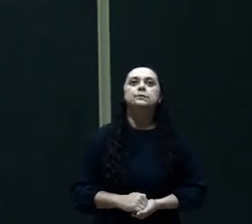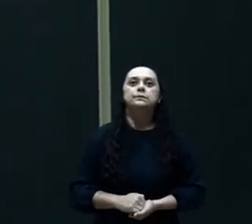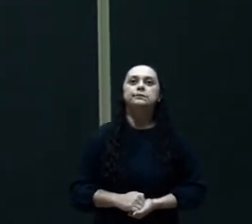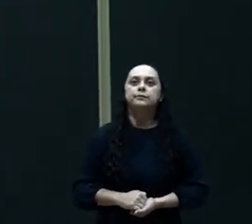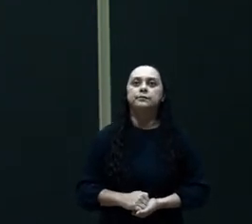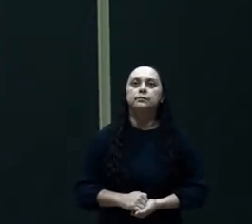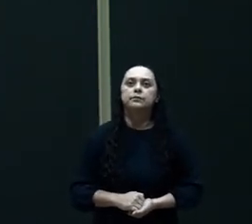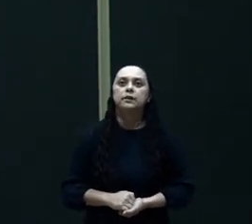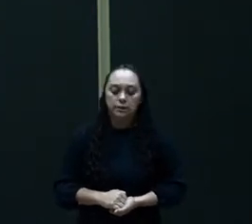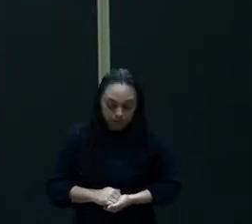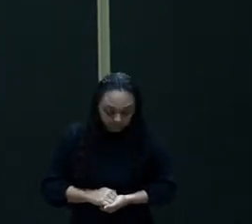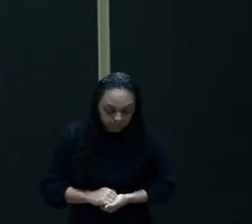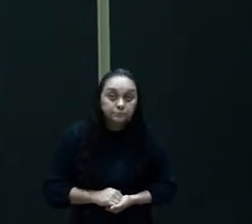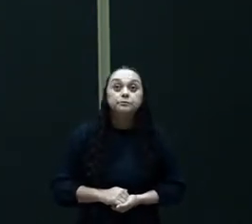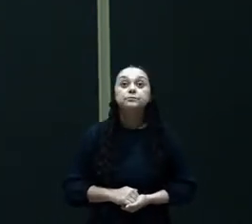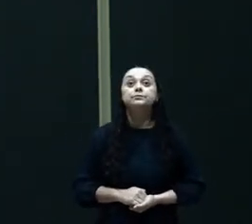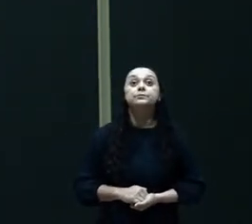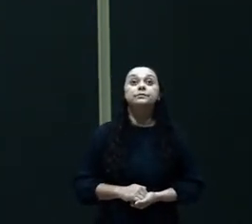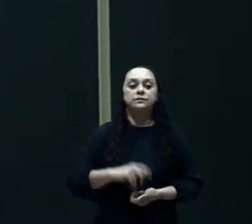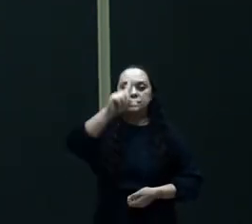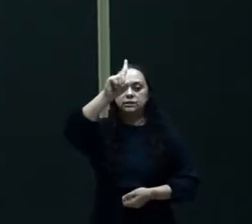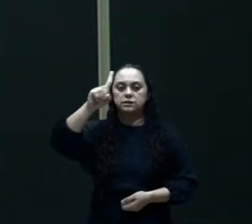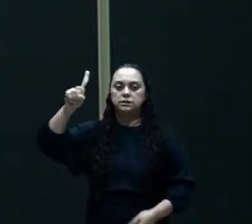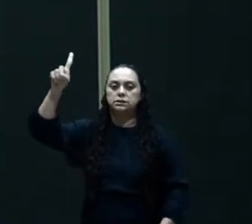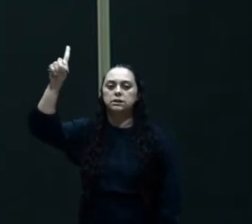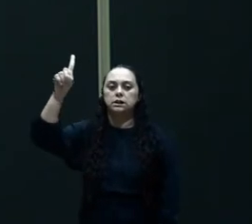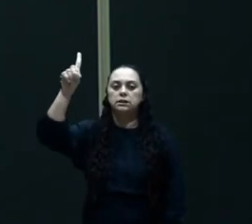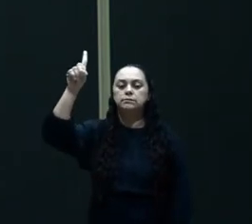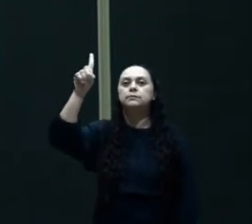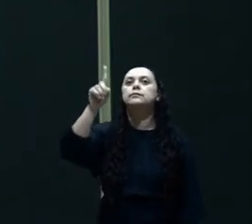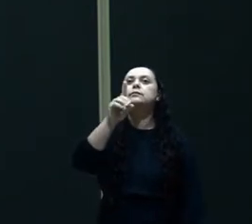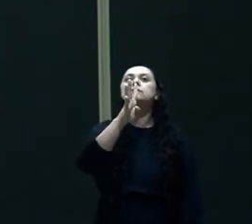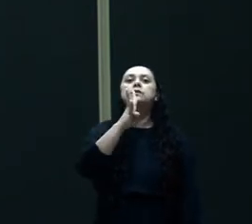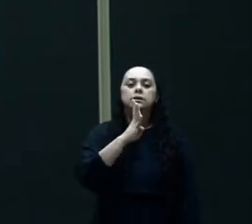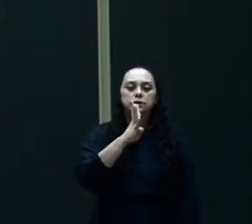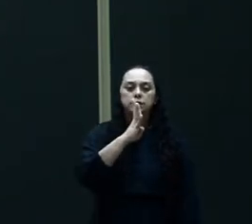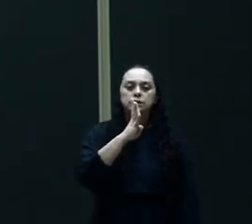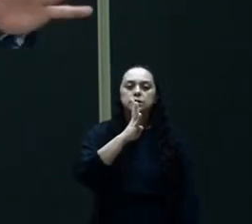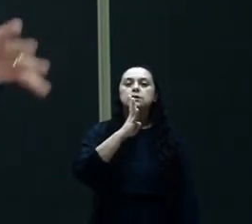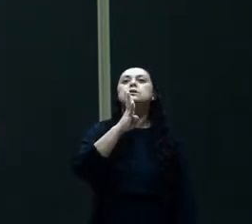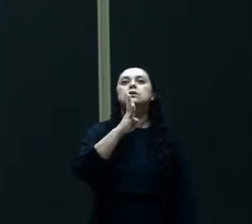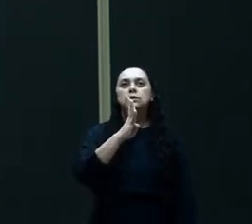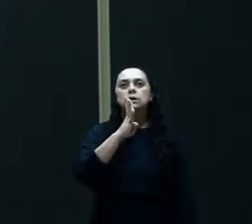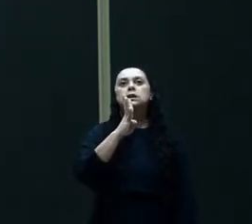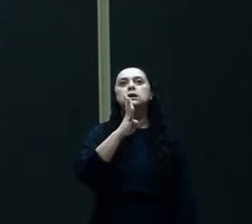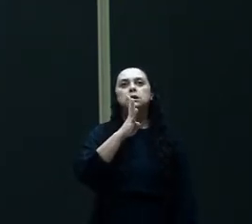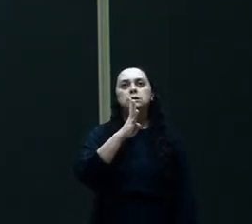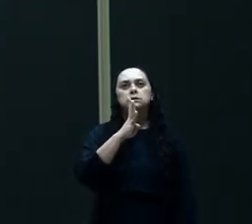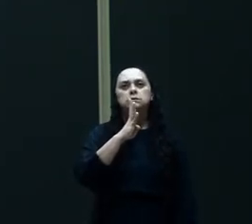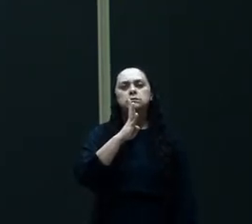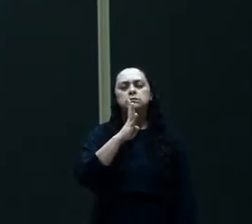sabe sabe como fazer na sua vida para de falar que não